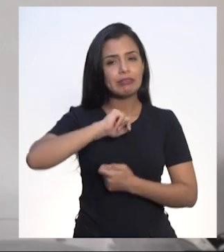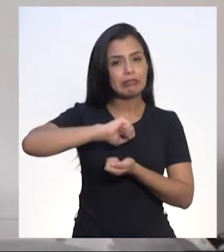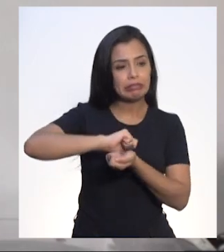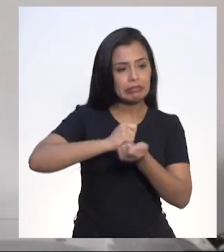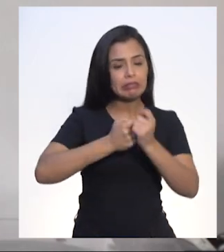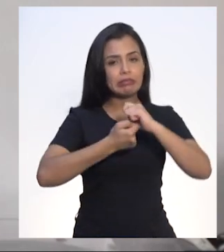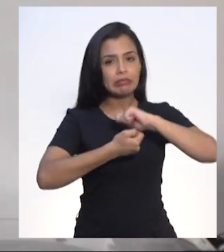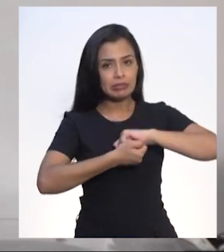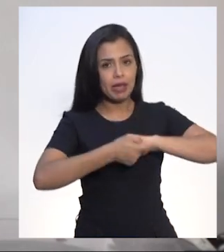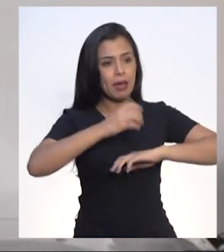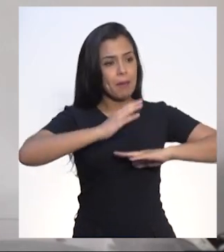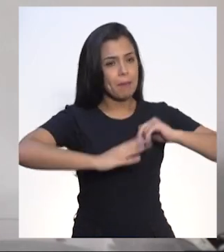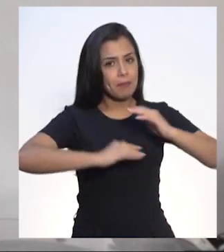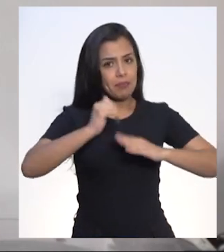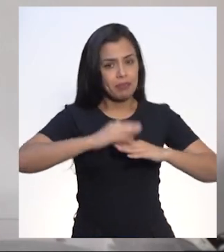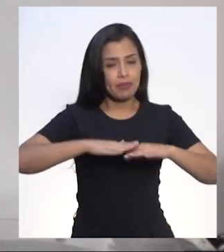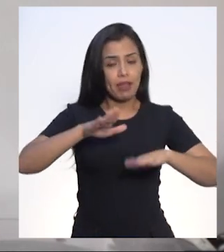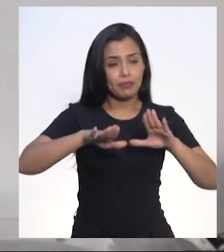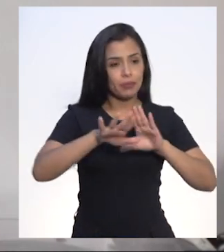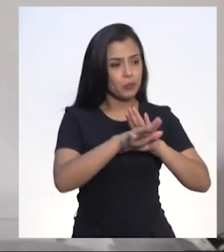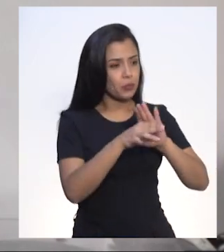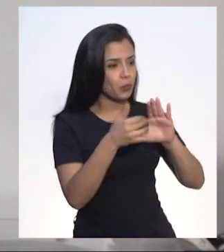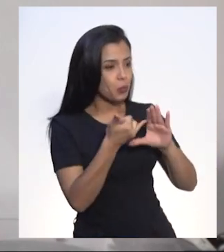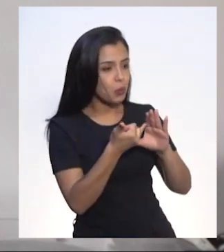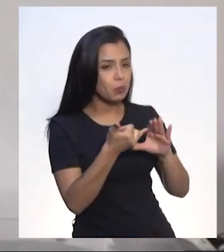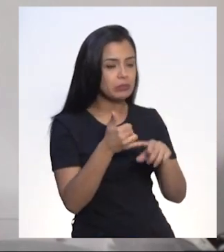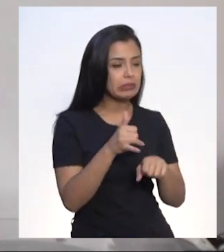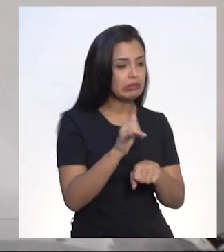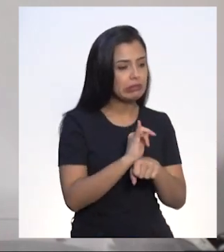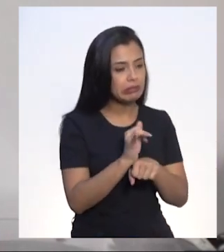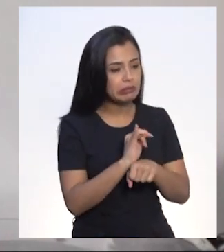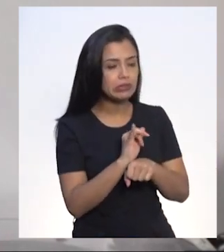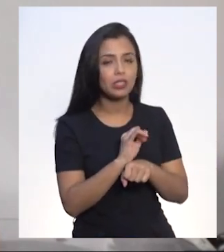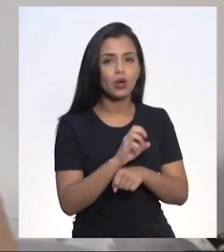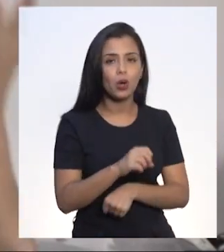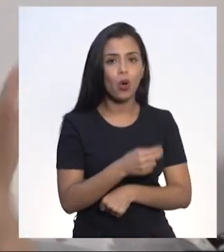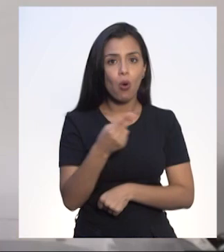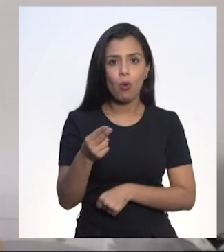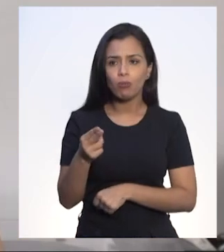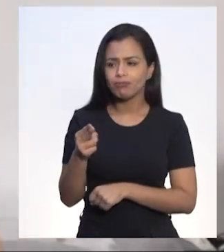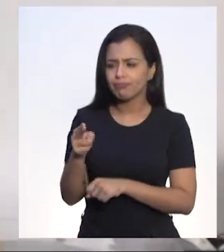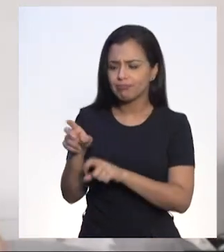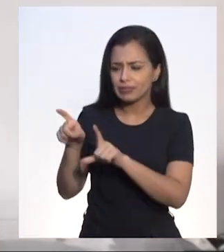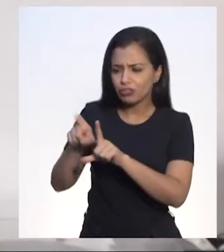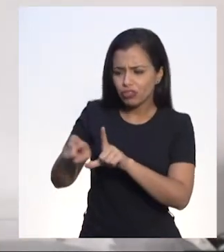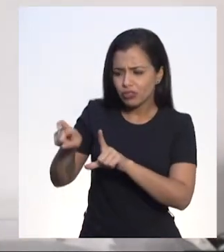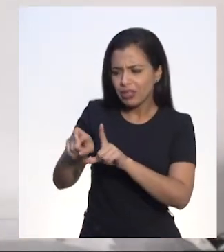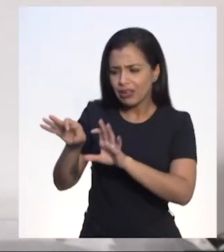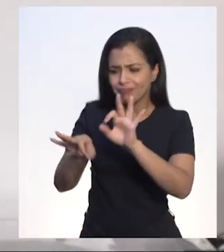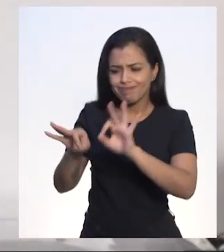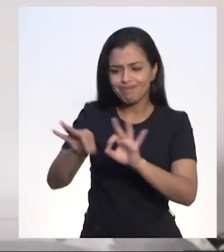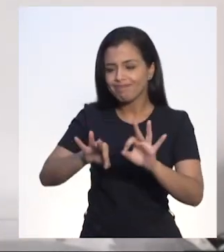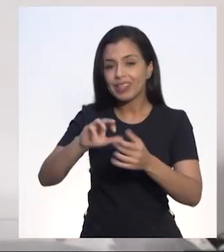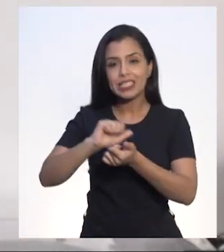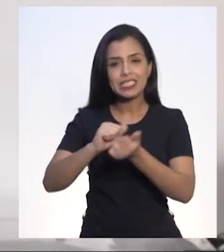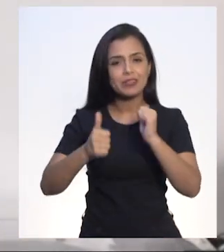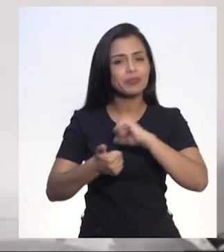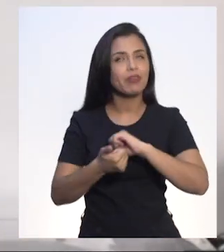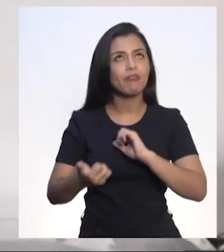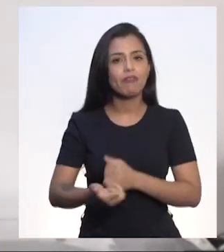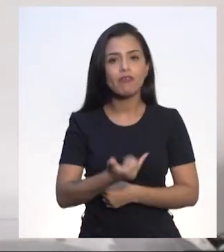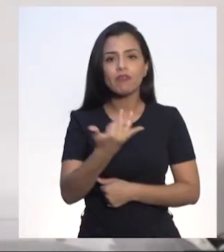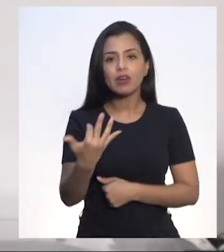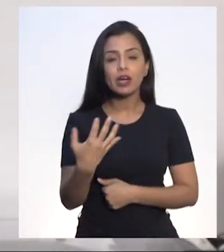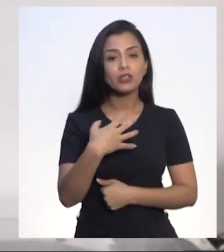sua prática, ora edutuber, ora digital, teve aí inúmeras